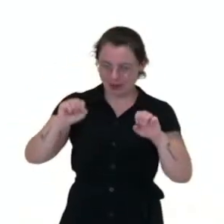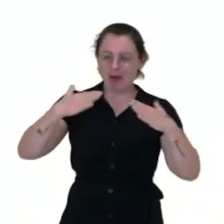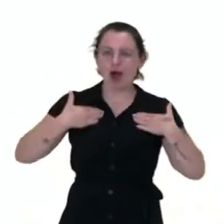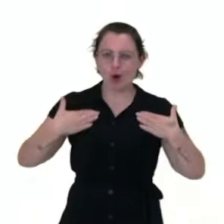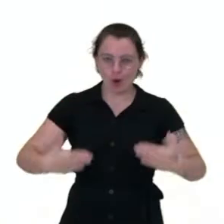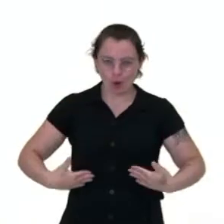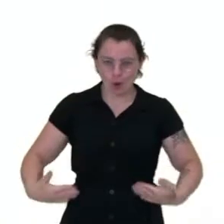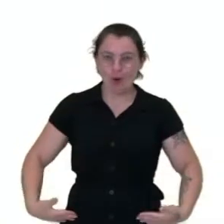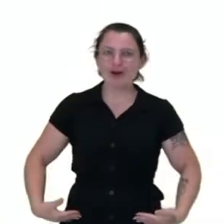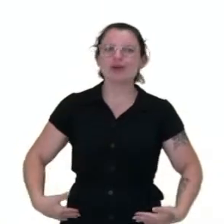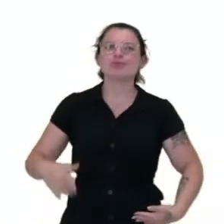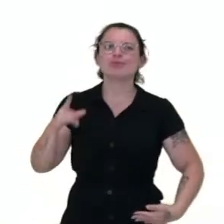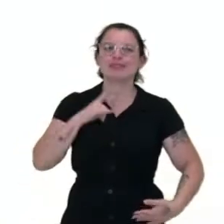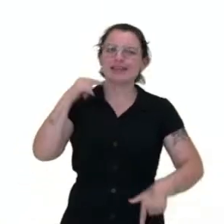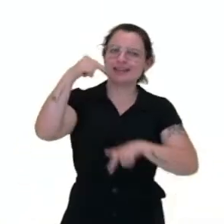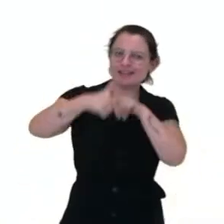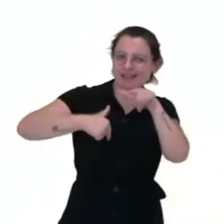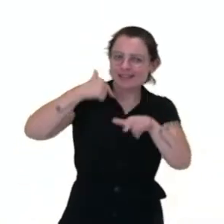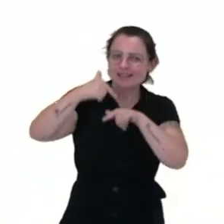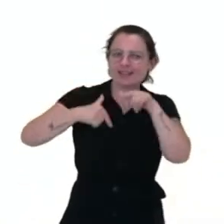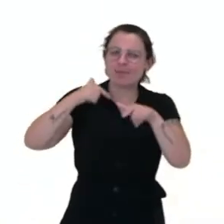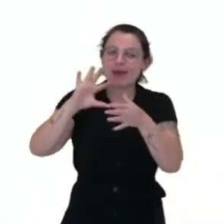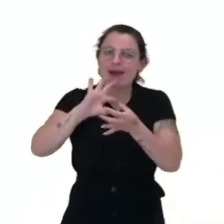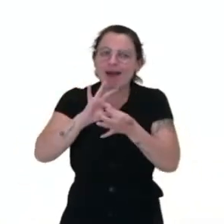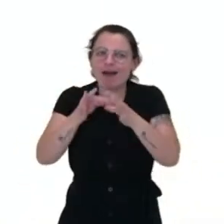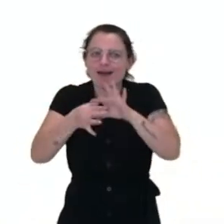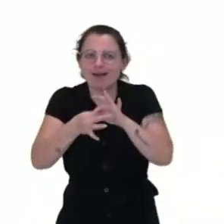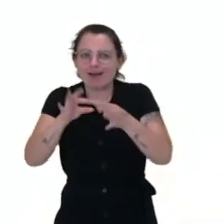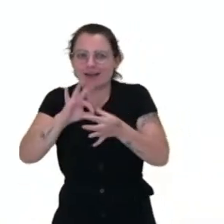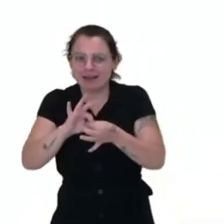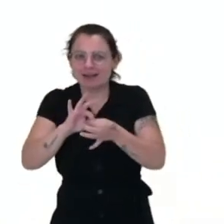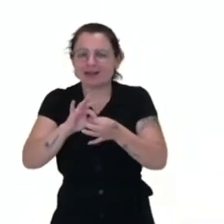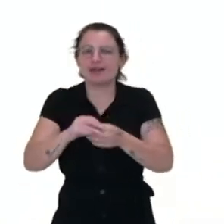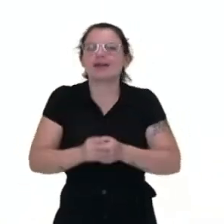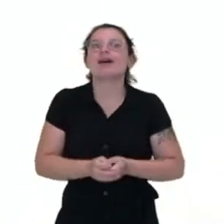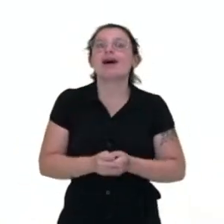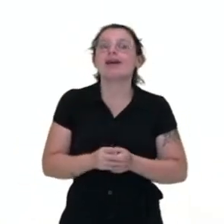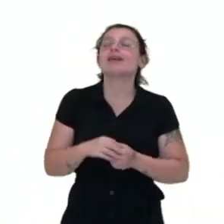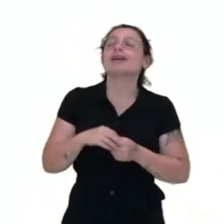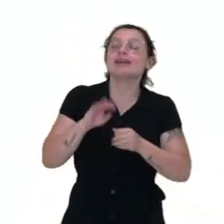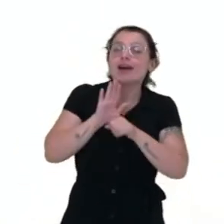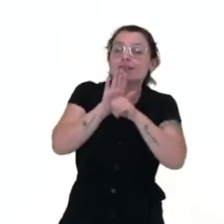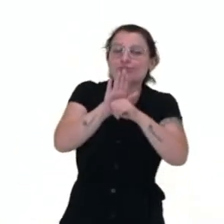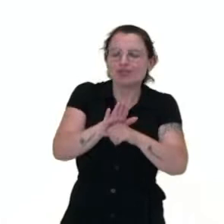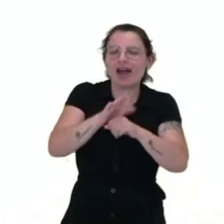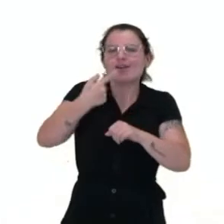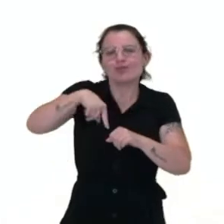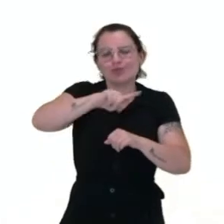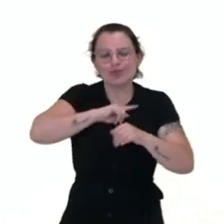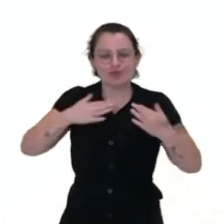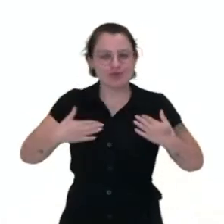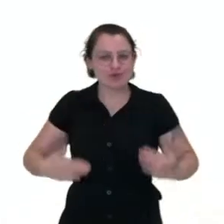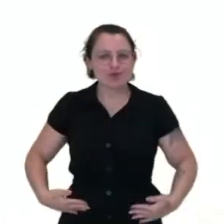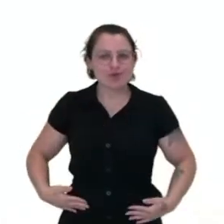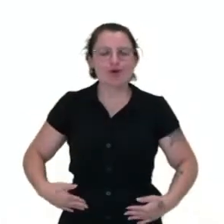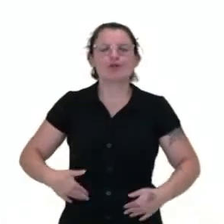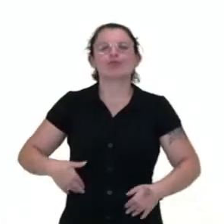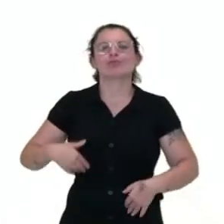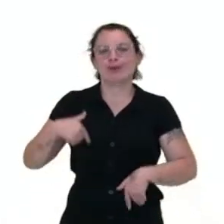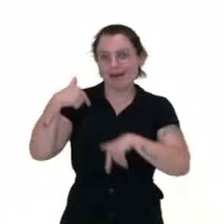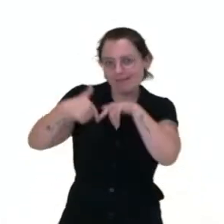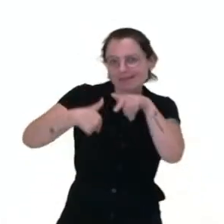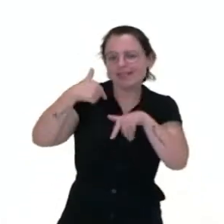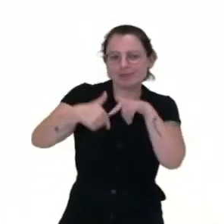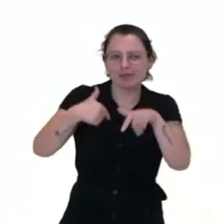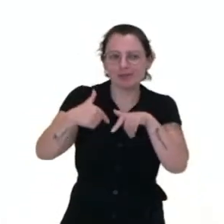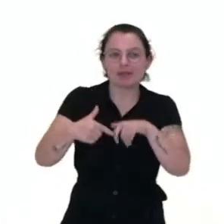fim de garantir o funcionamento adequado do nosso organismo. Nós temos que entender que o nosso corpo tem diferentes níveis, que vai